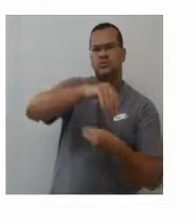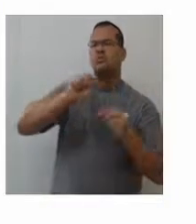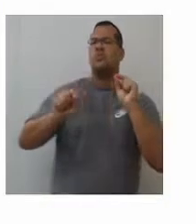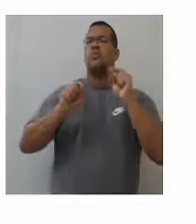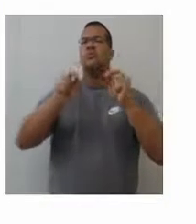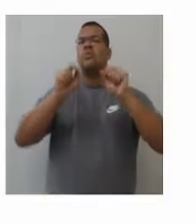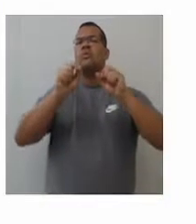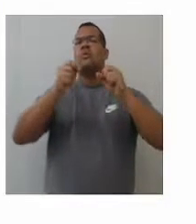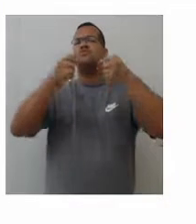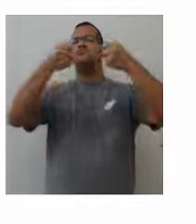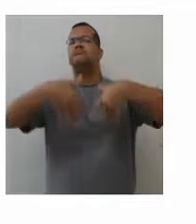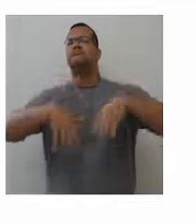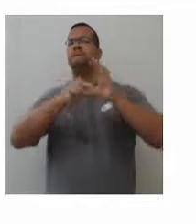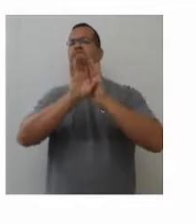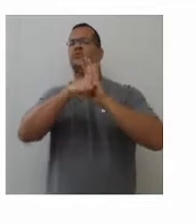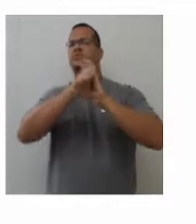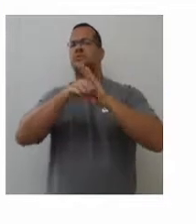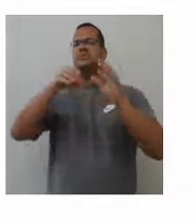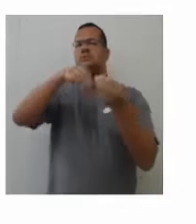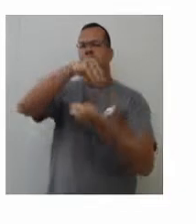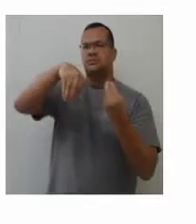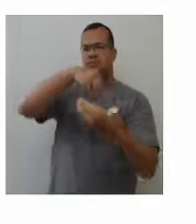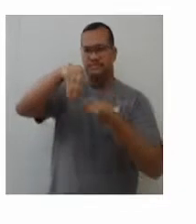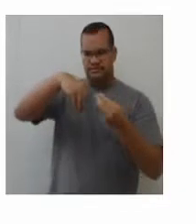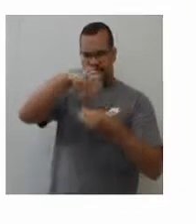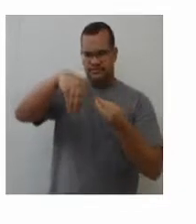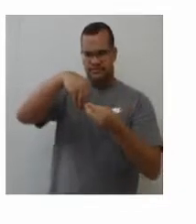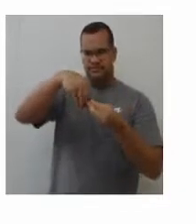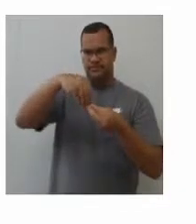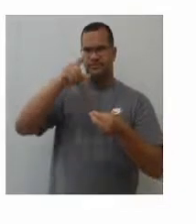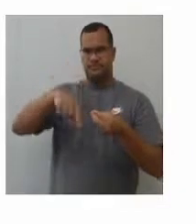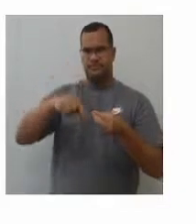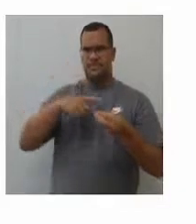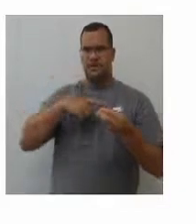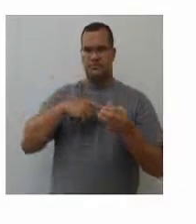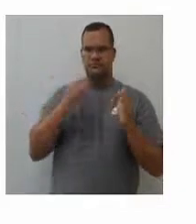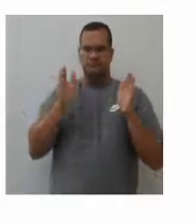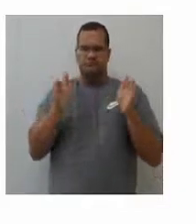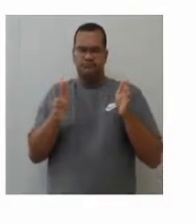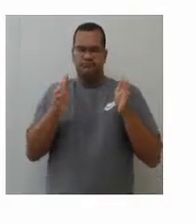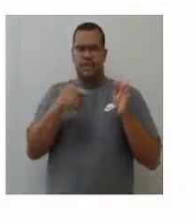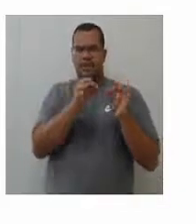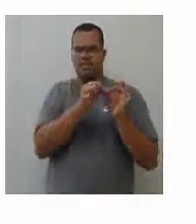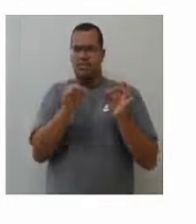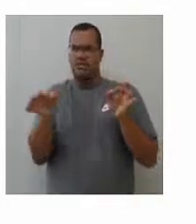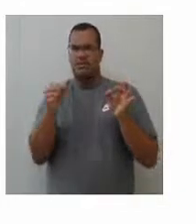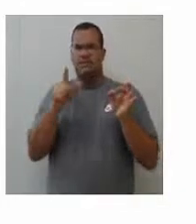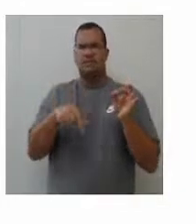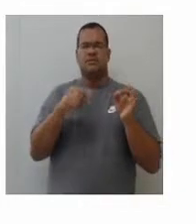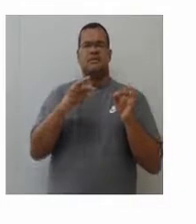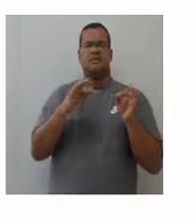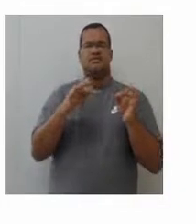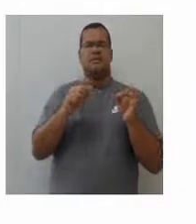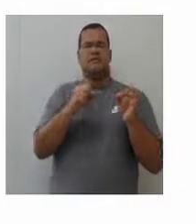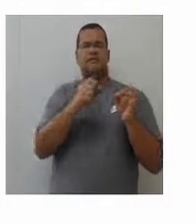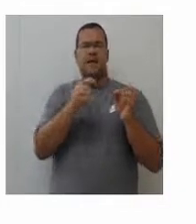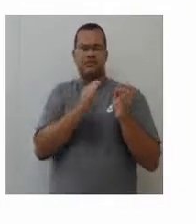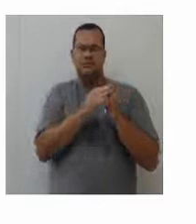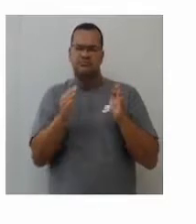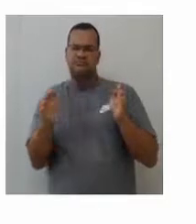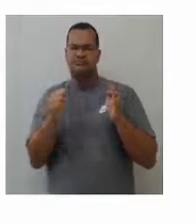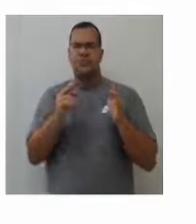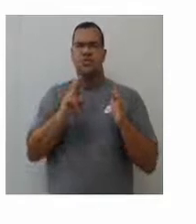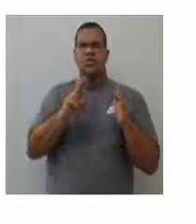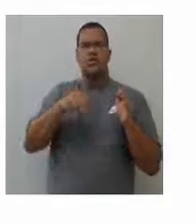definição de soluções? São as misturas que apresentam uma fase uniforme em toda a sua extensão. Ou